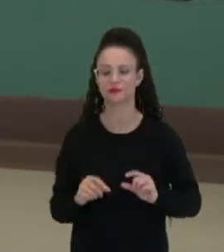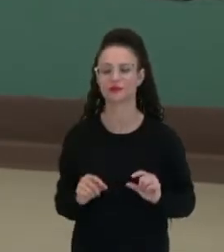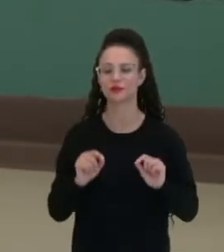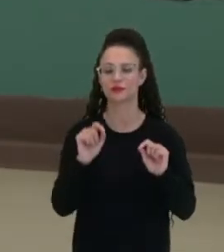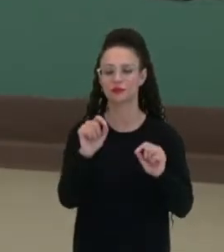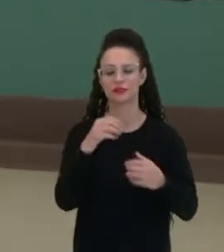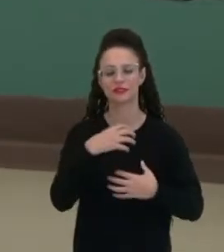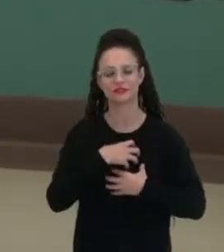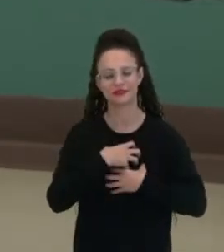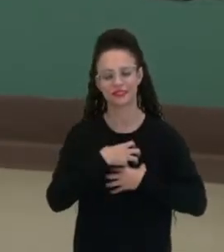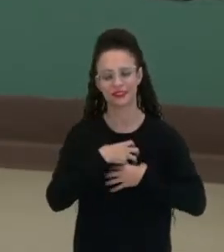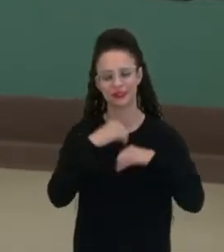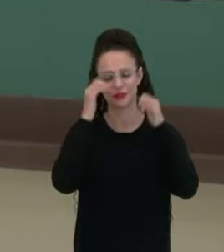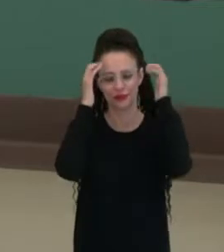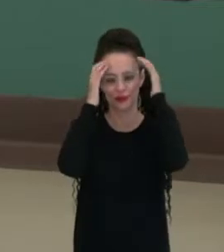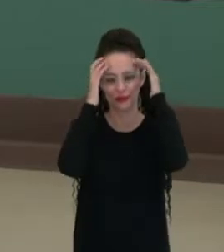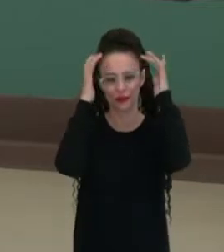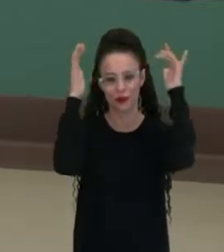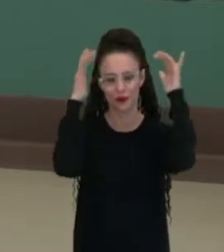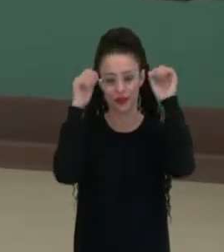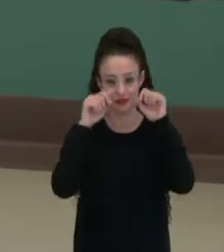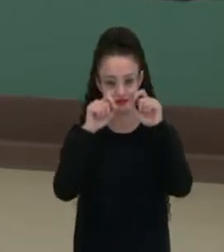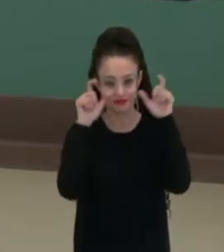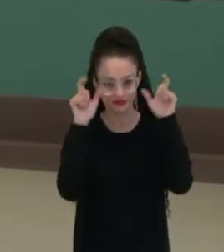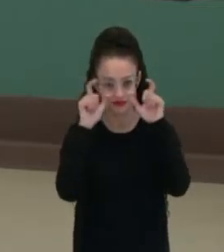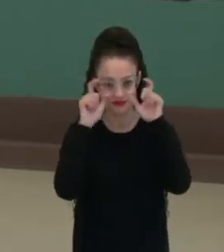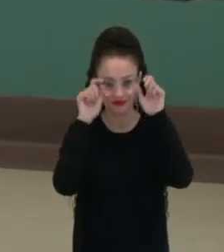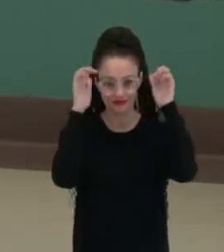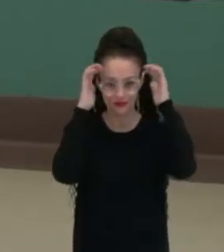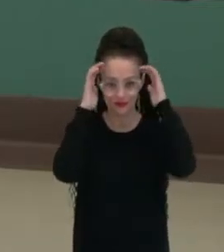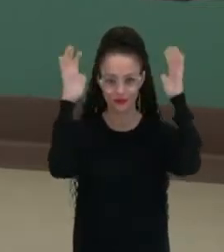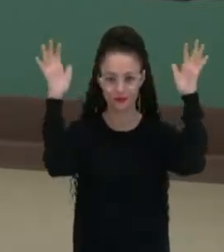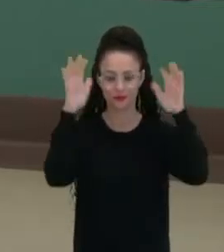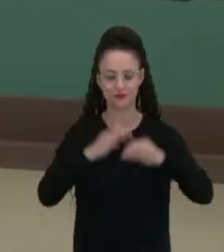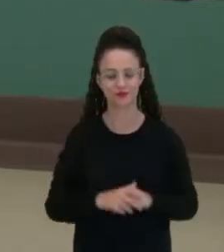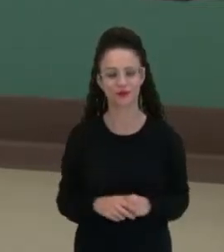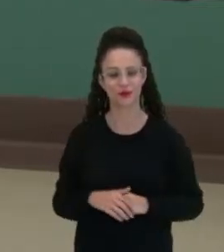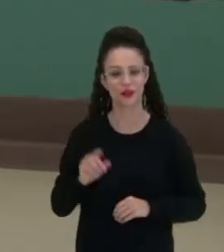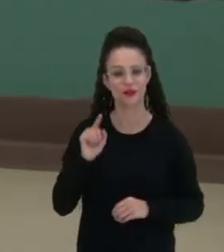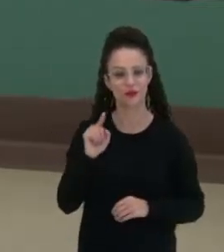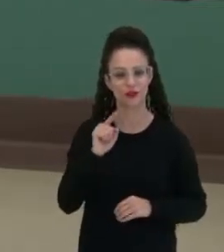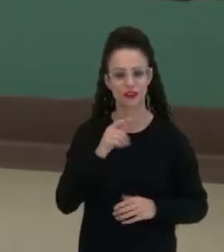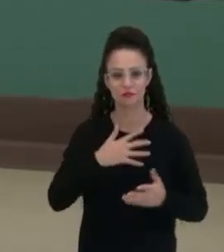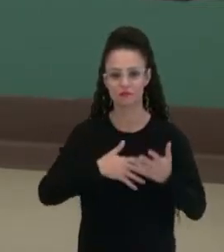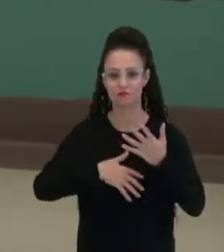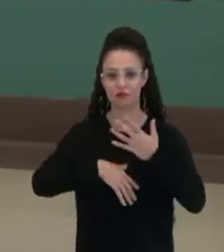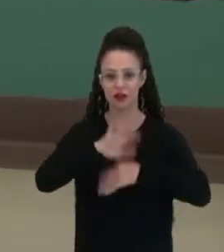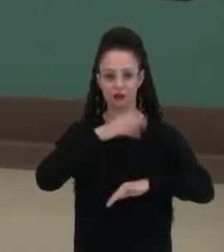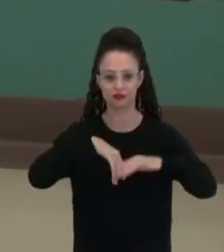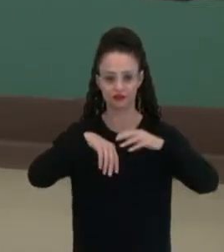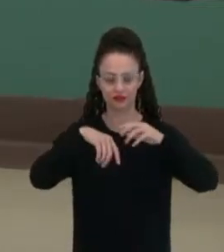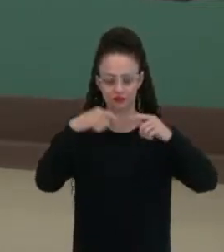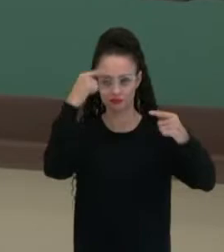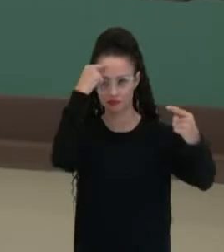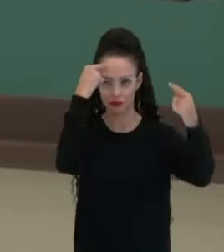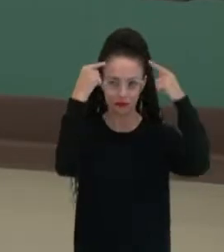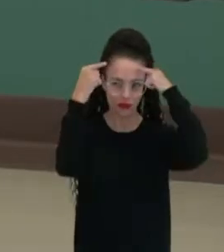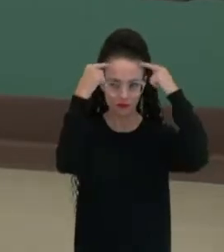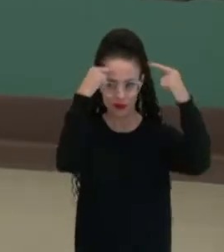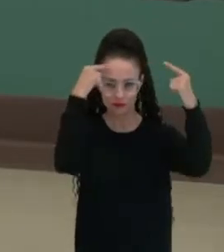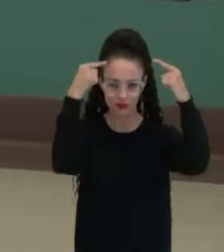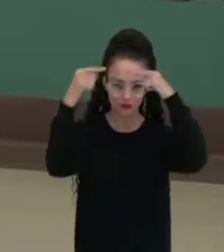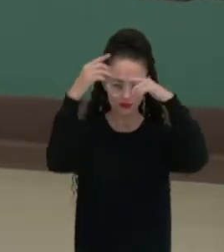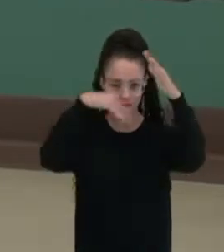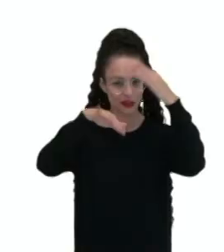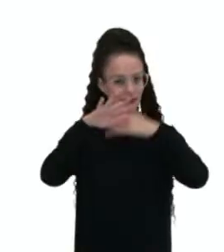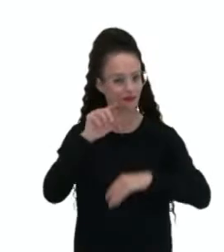faz sonhar de olhos abertos? Que bagunça teus pensamentos?